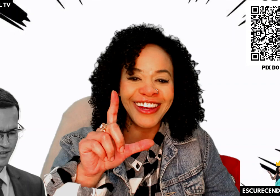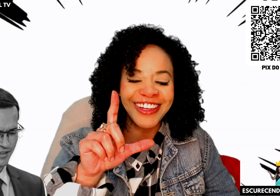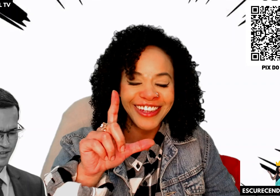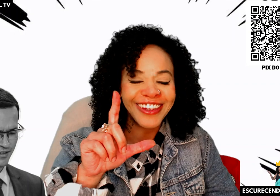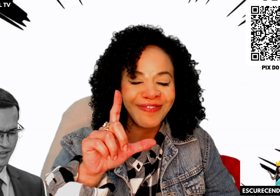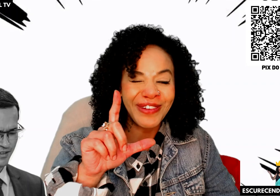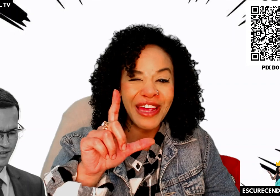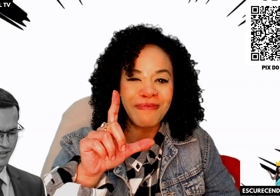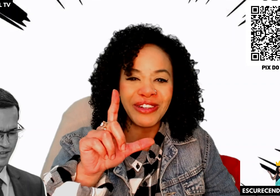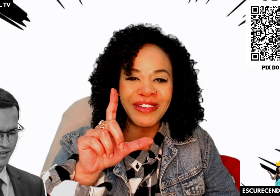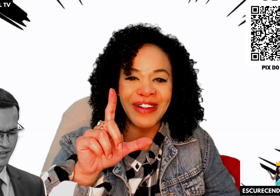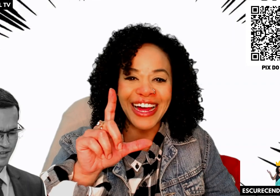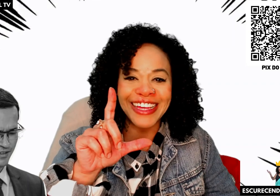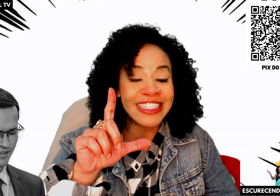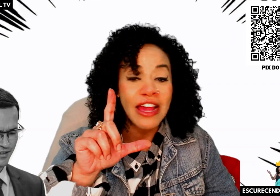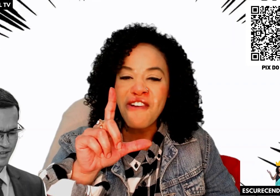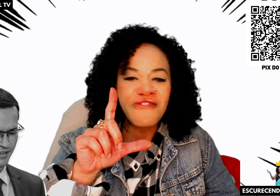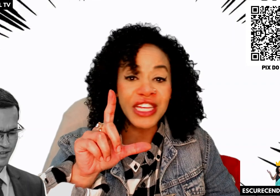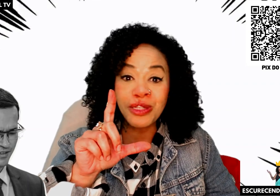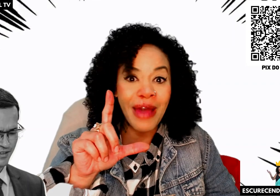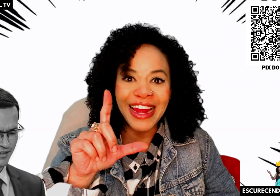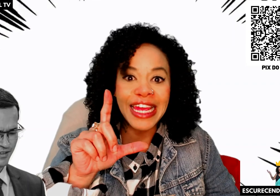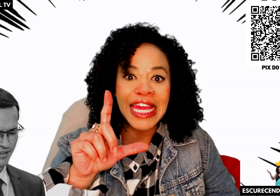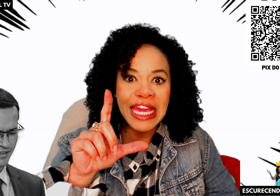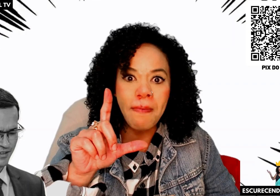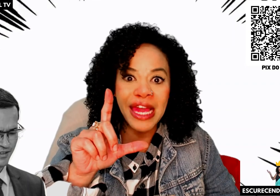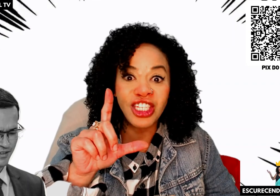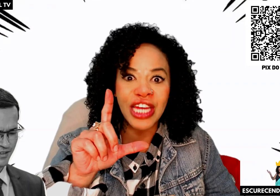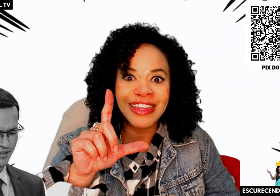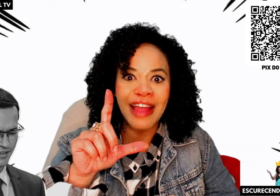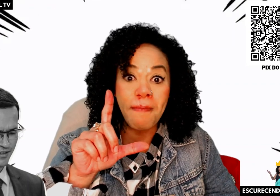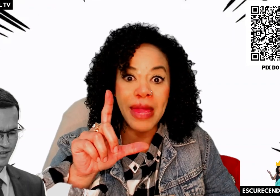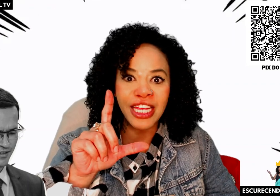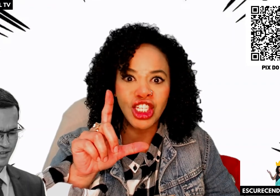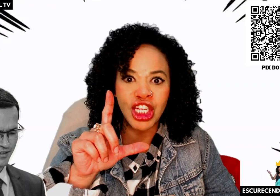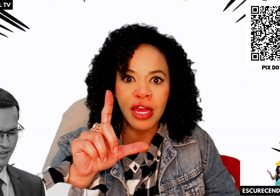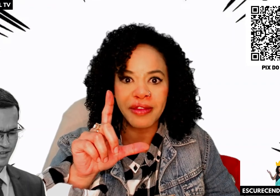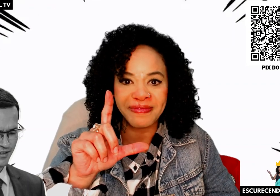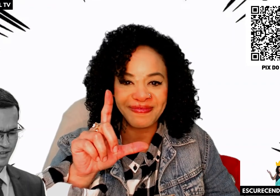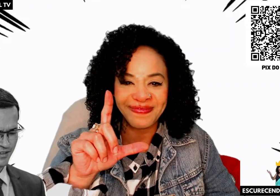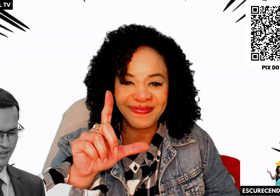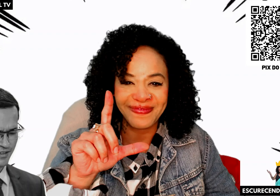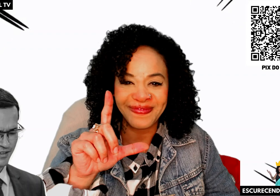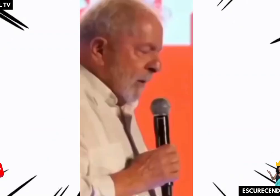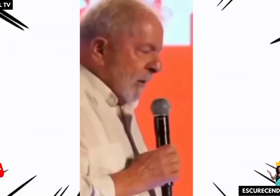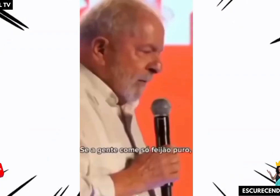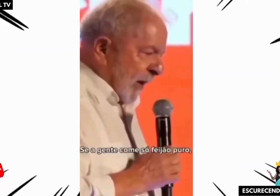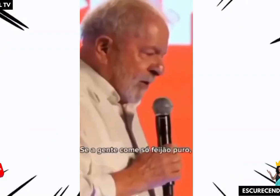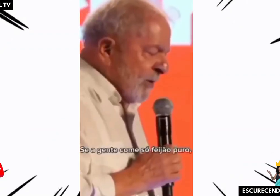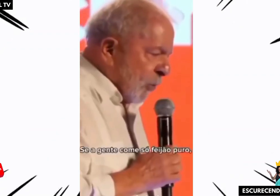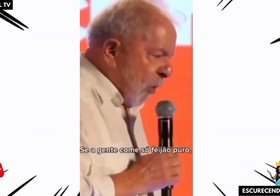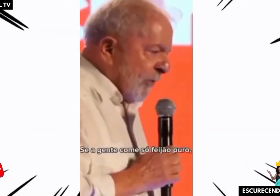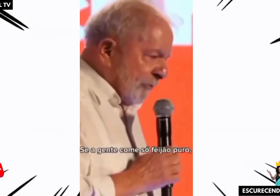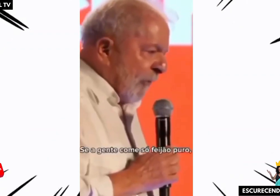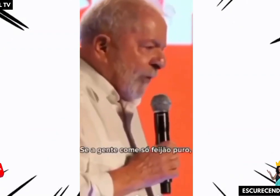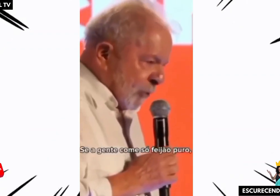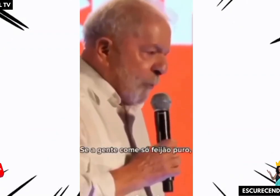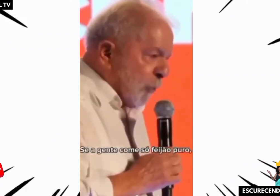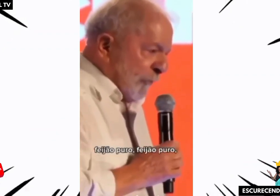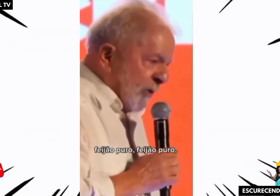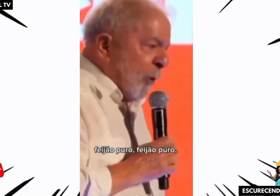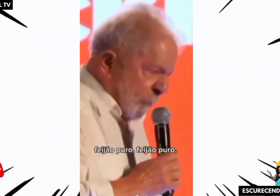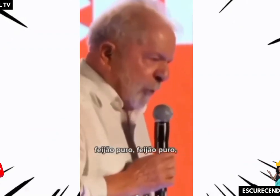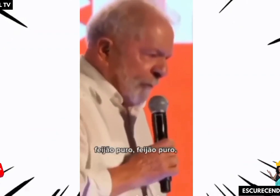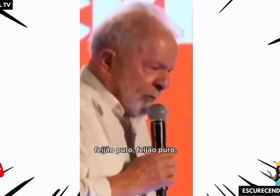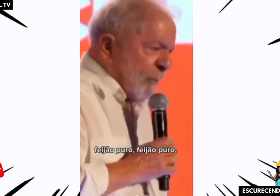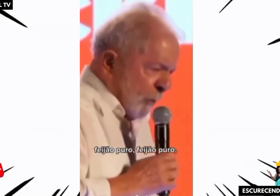E L, porque é bom demais. Faça o L imediatamente. A gente come só